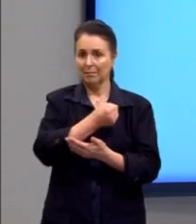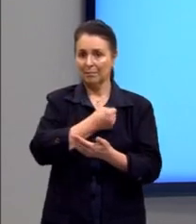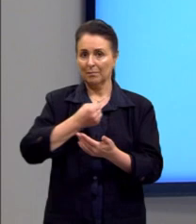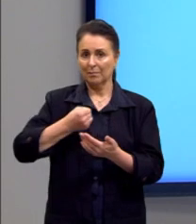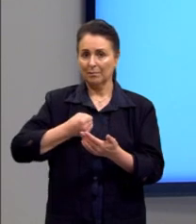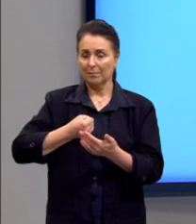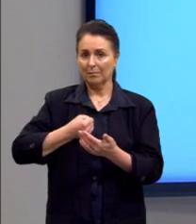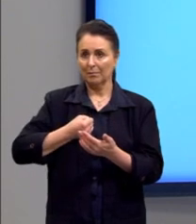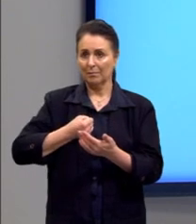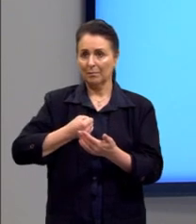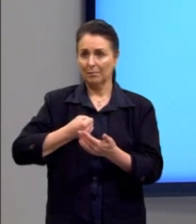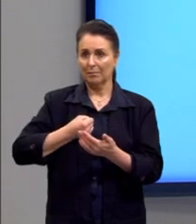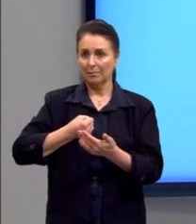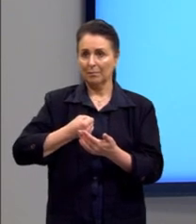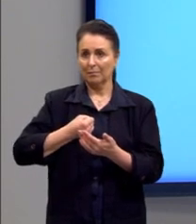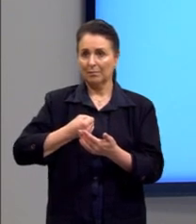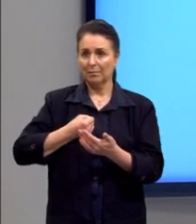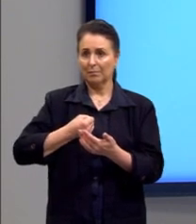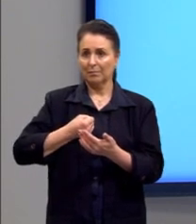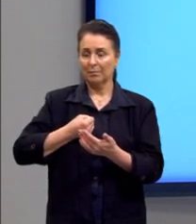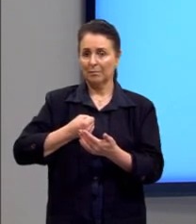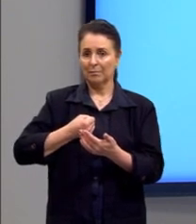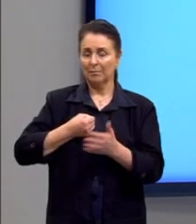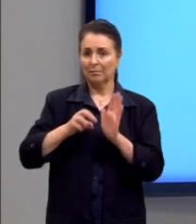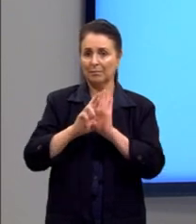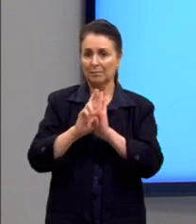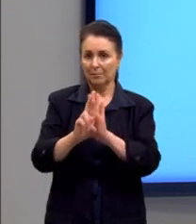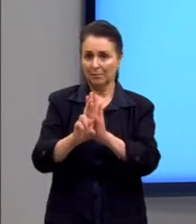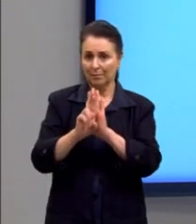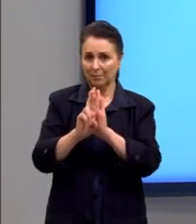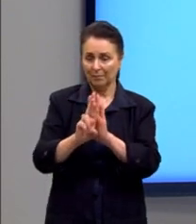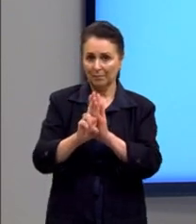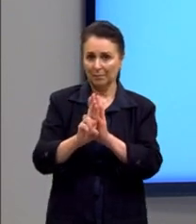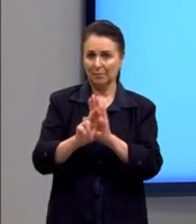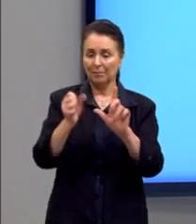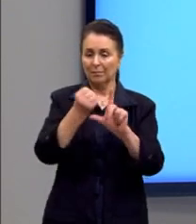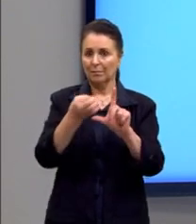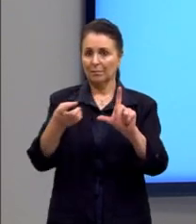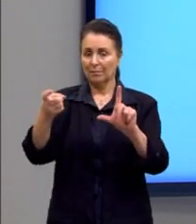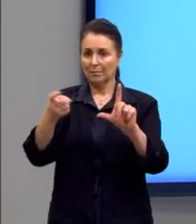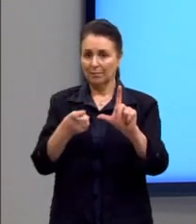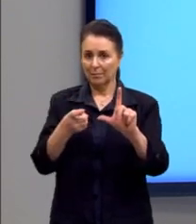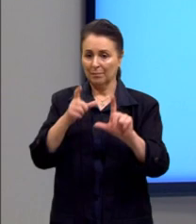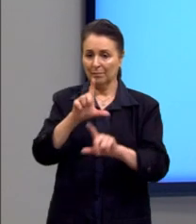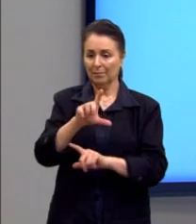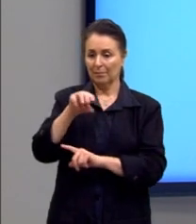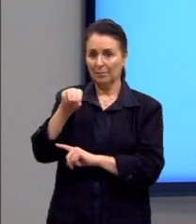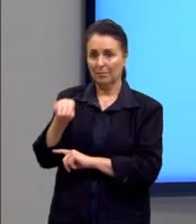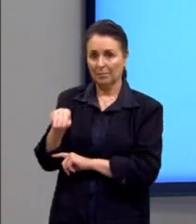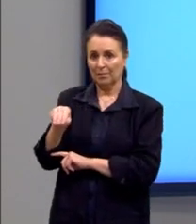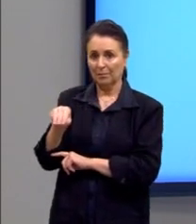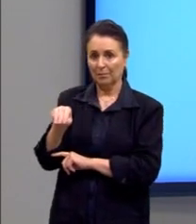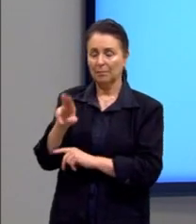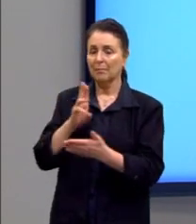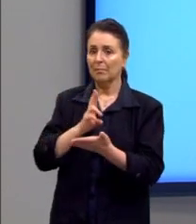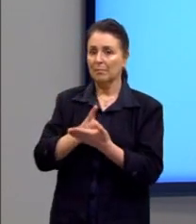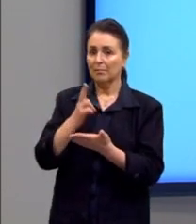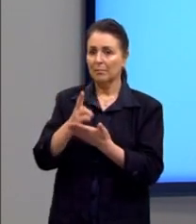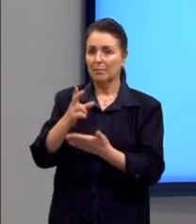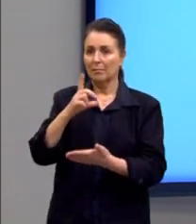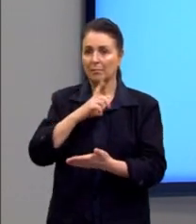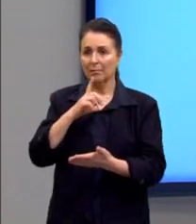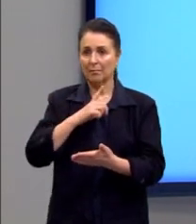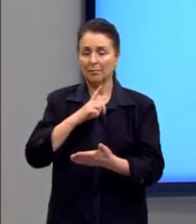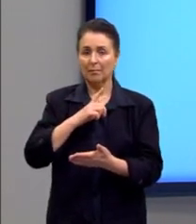número de horas e nós representamos então o logaritmo natural por l n sempre que tiver